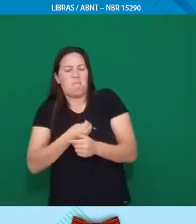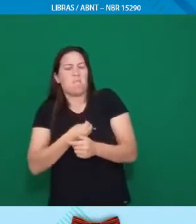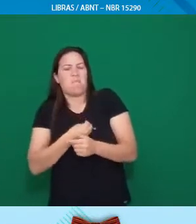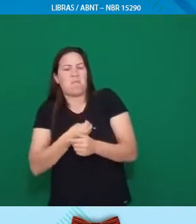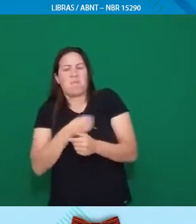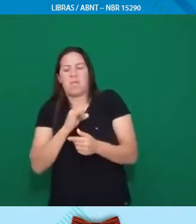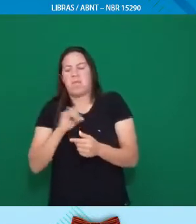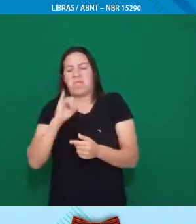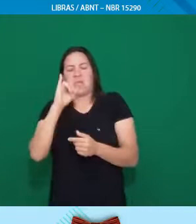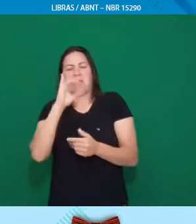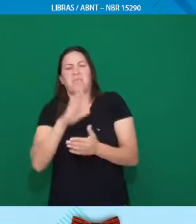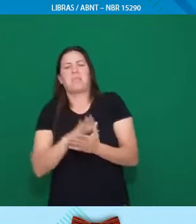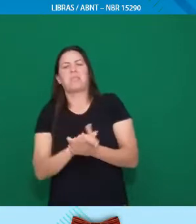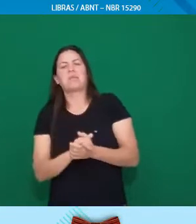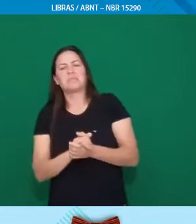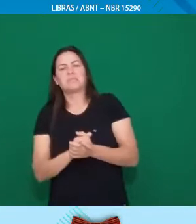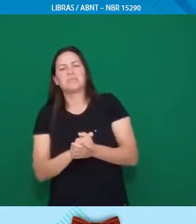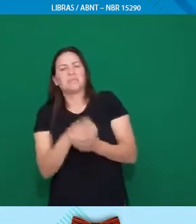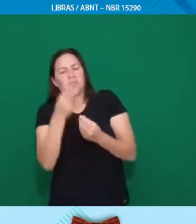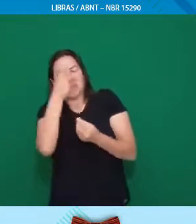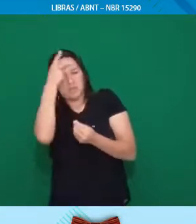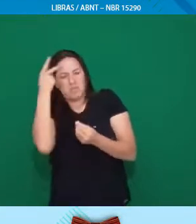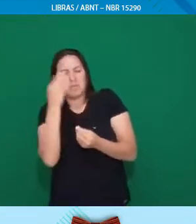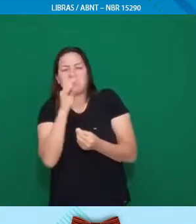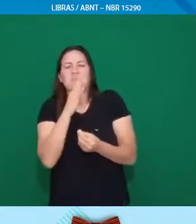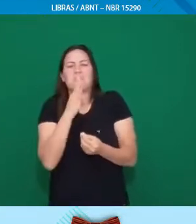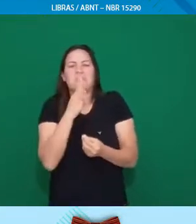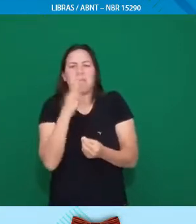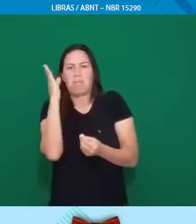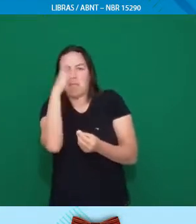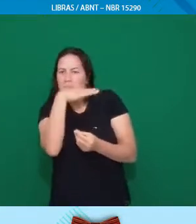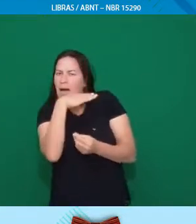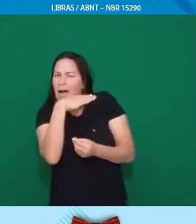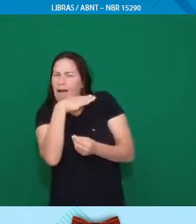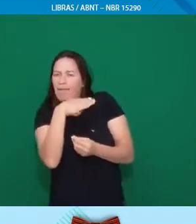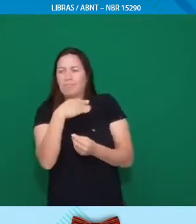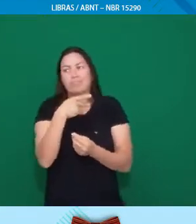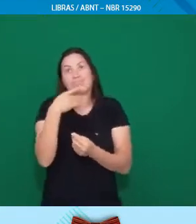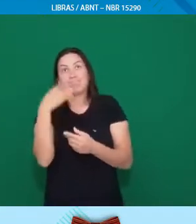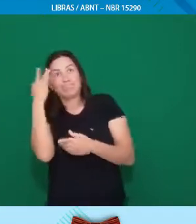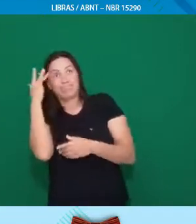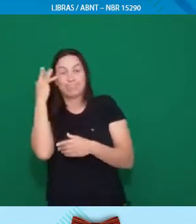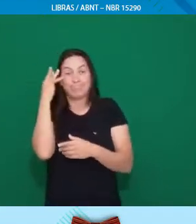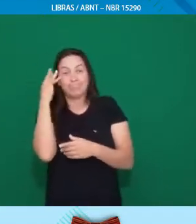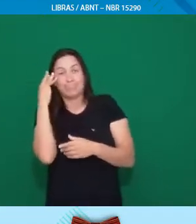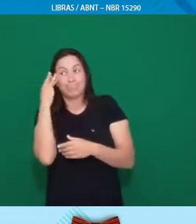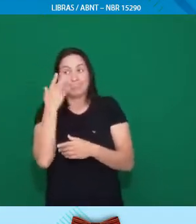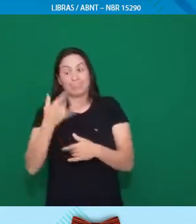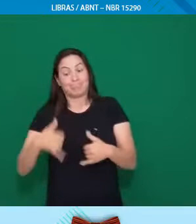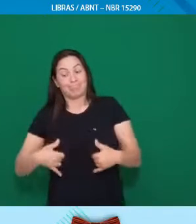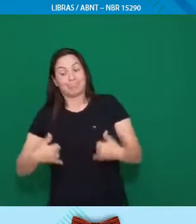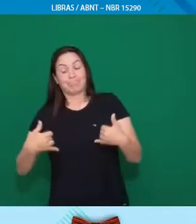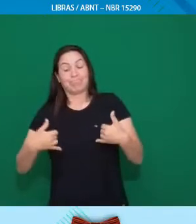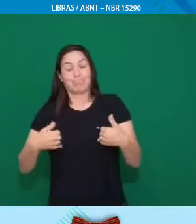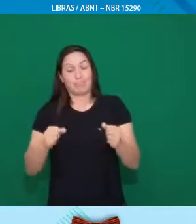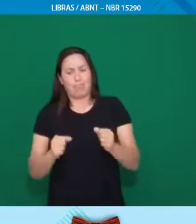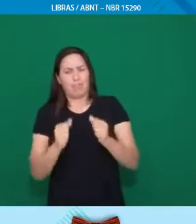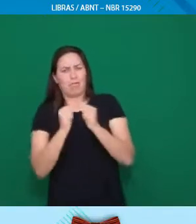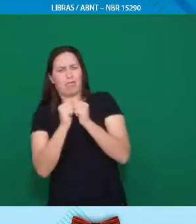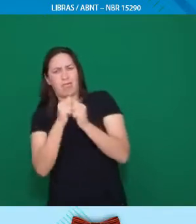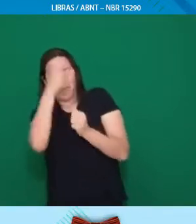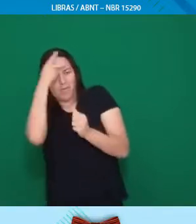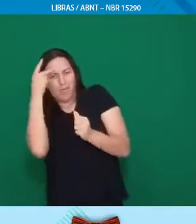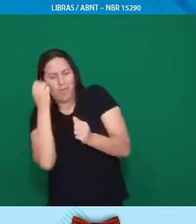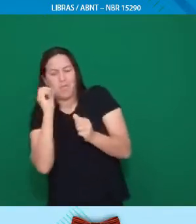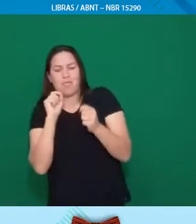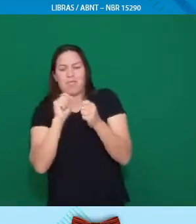ações e isso quer que é importante é tem muita gente que é conhecido pelas más ações e e estão prazeroso quando a gente pode